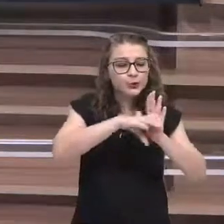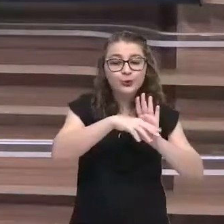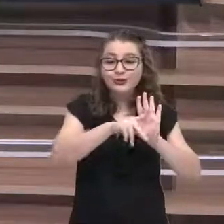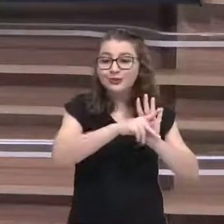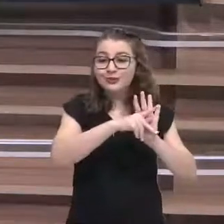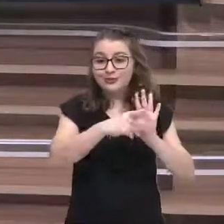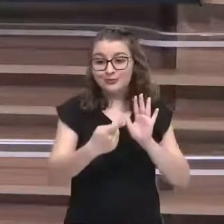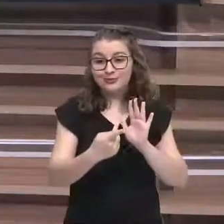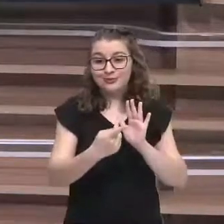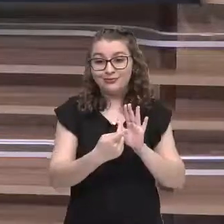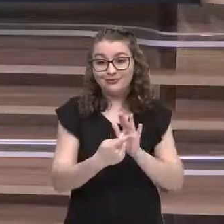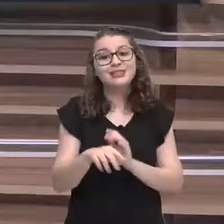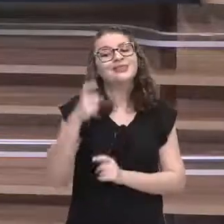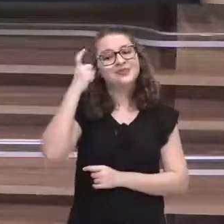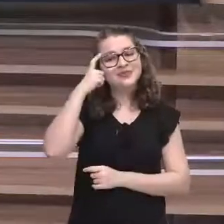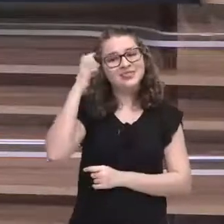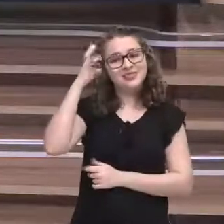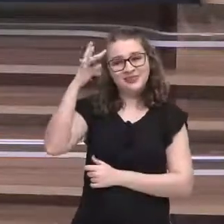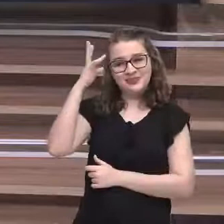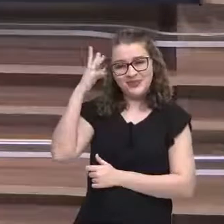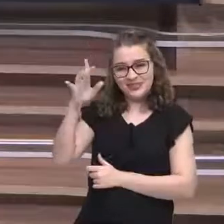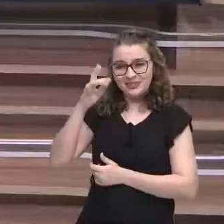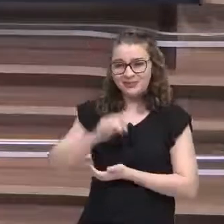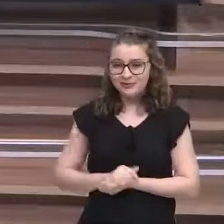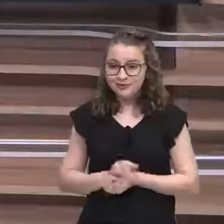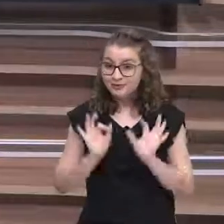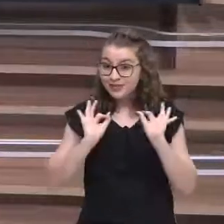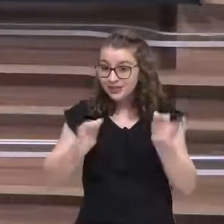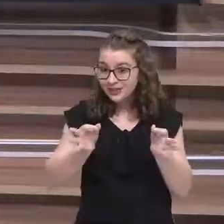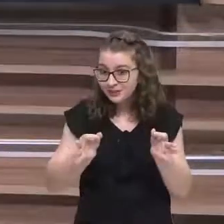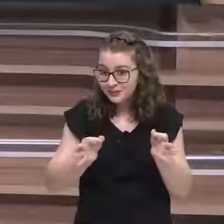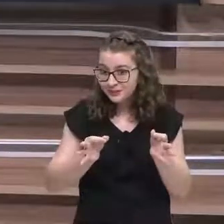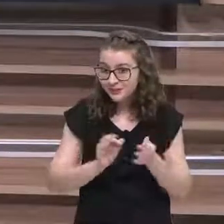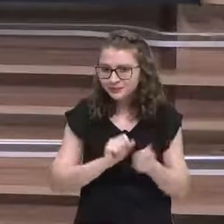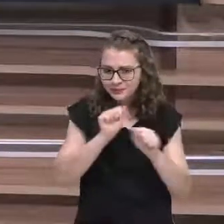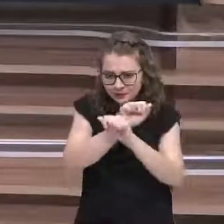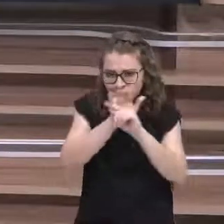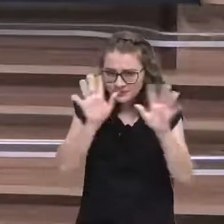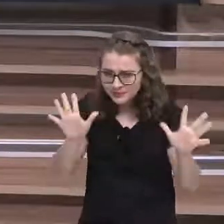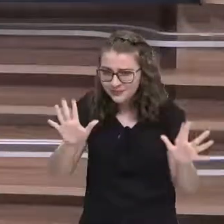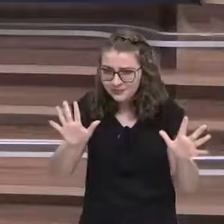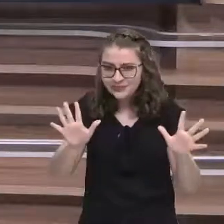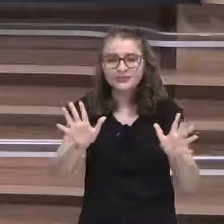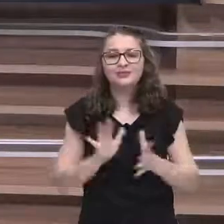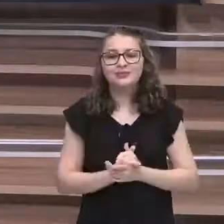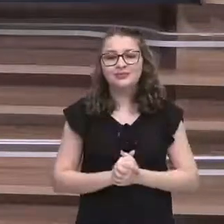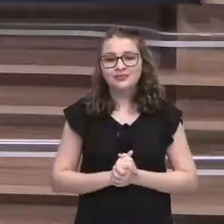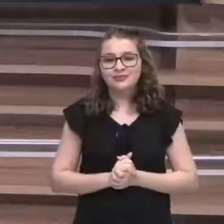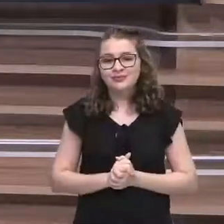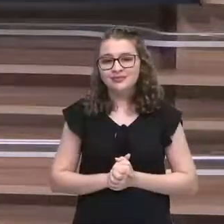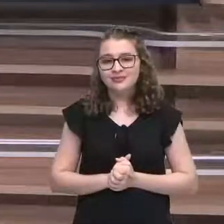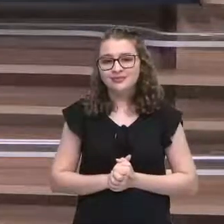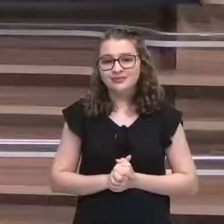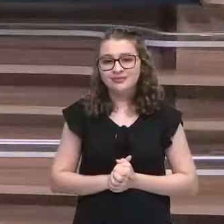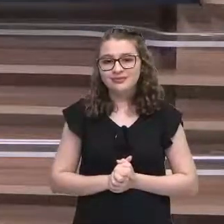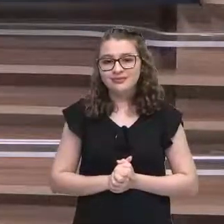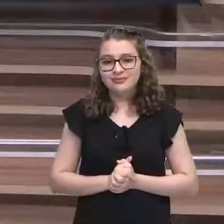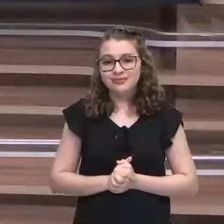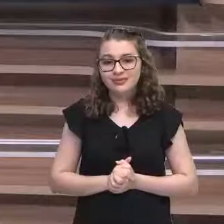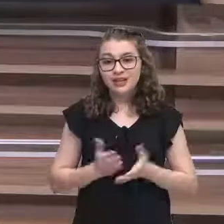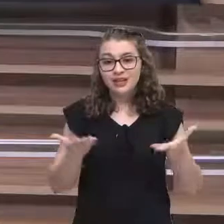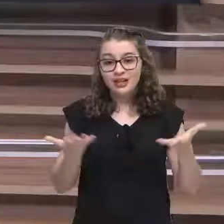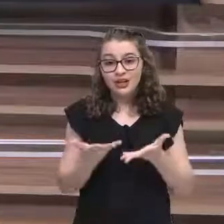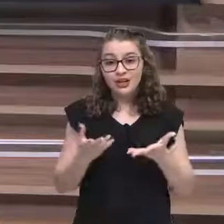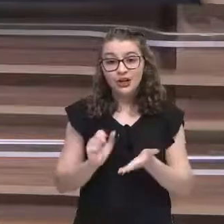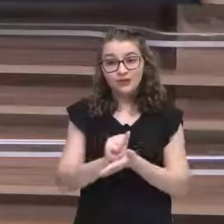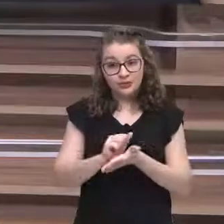é pensar filosoficamente. Beleza? Deu para entender? Ficou claro? Então vamos fazer